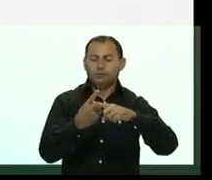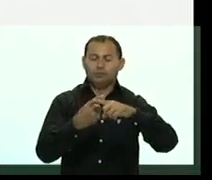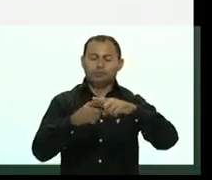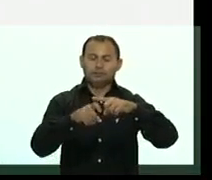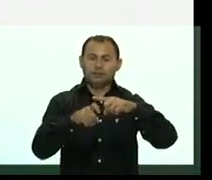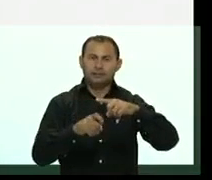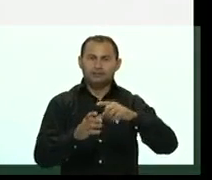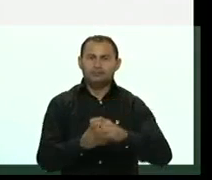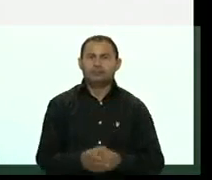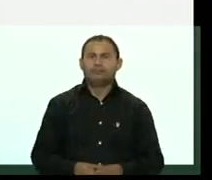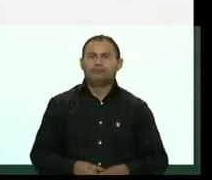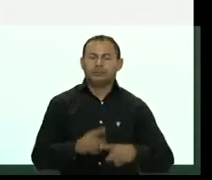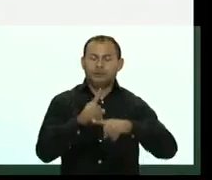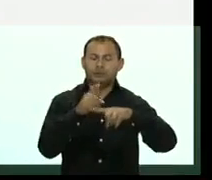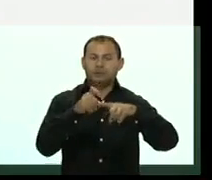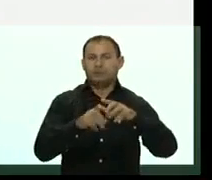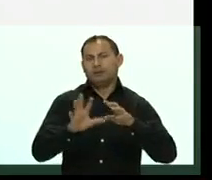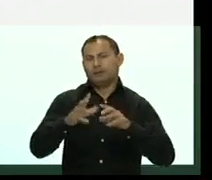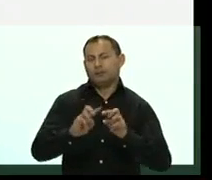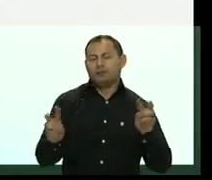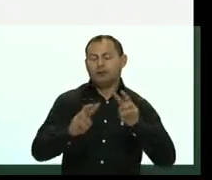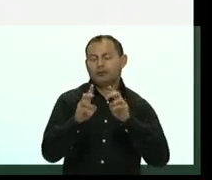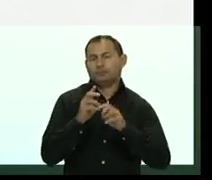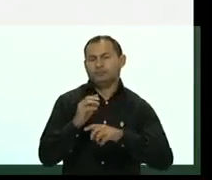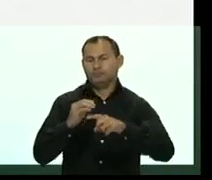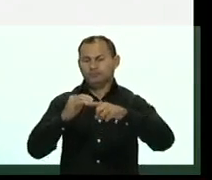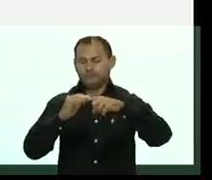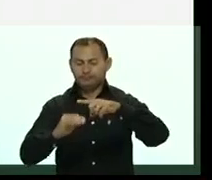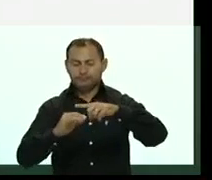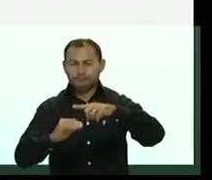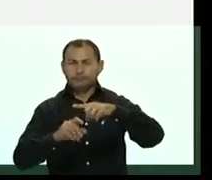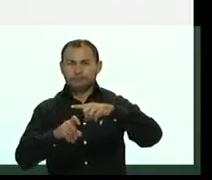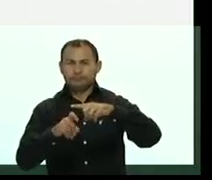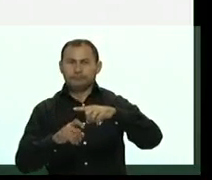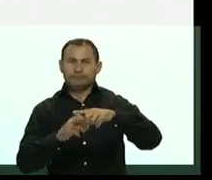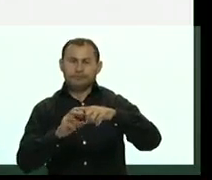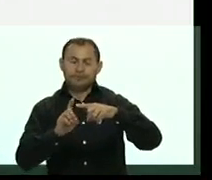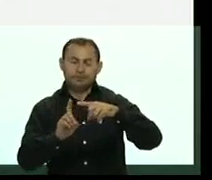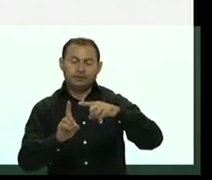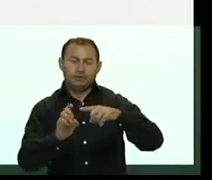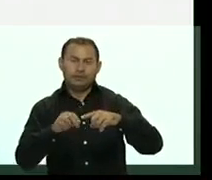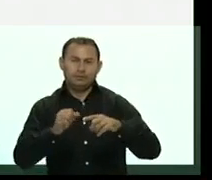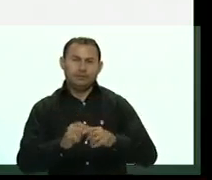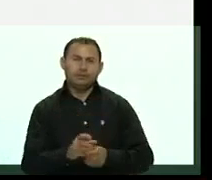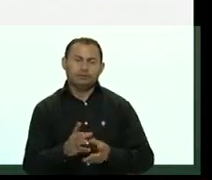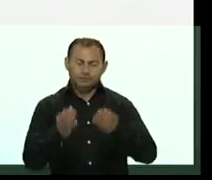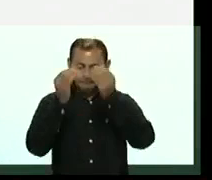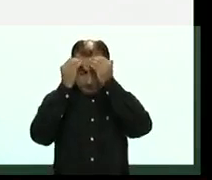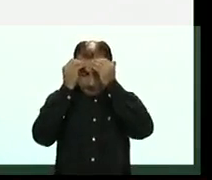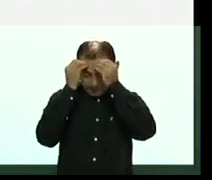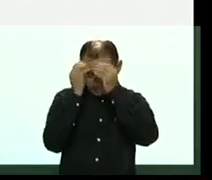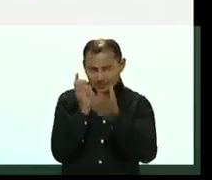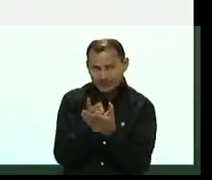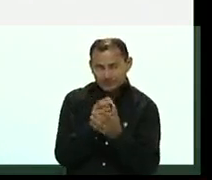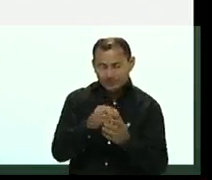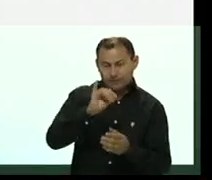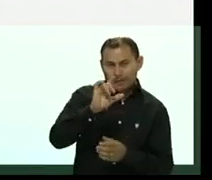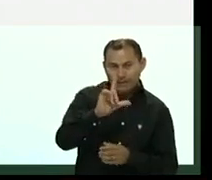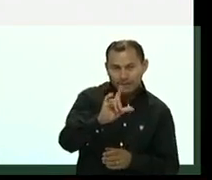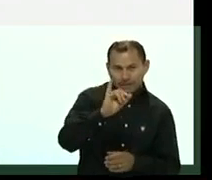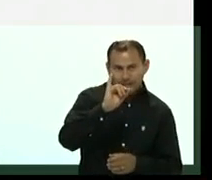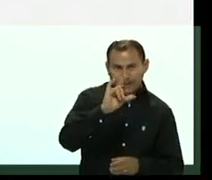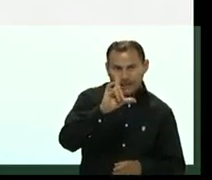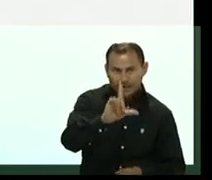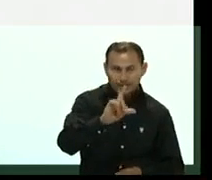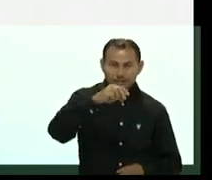Então, dependendo do valor que a gente tem aqui, é o que vai vir embaixo no meu denominador. Regrinha, então a gente tem que guardar. Quando eu estou trabalhando com